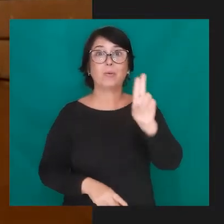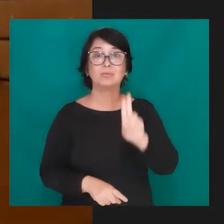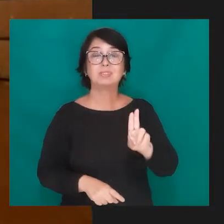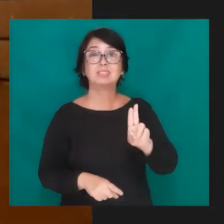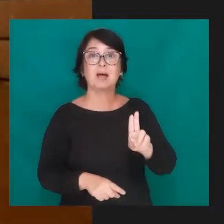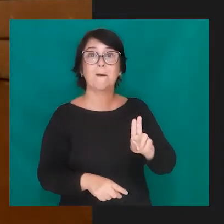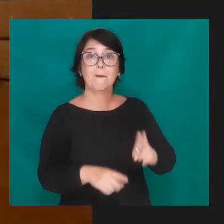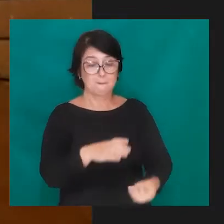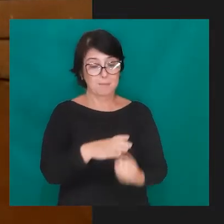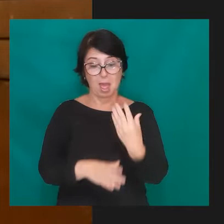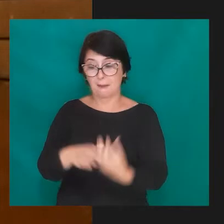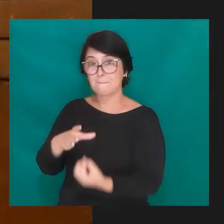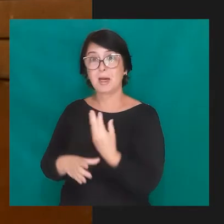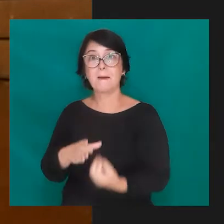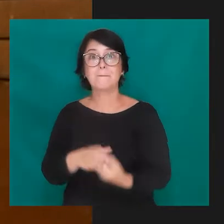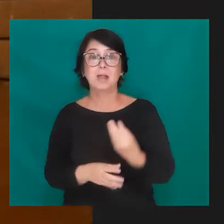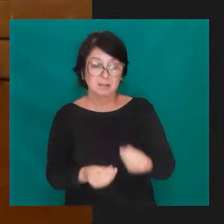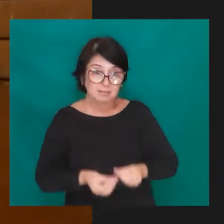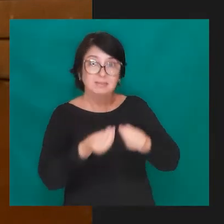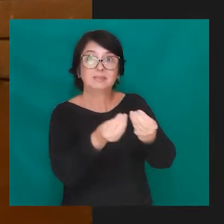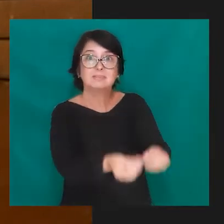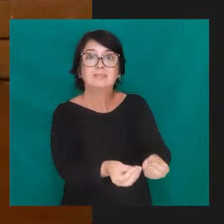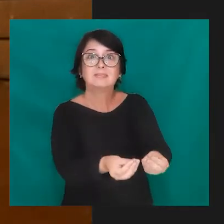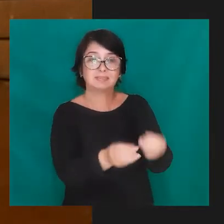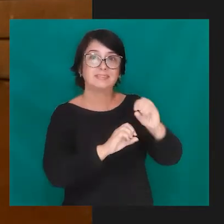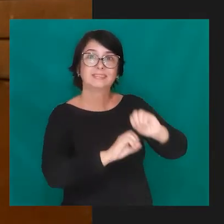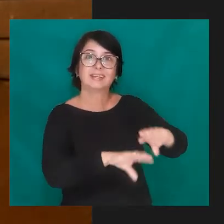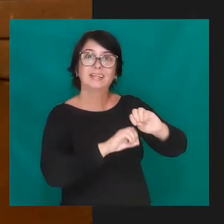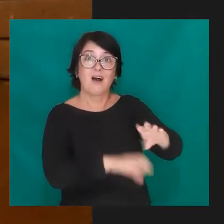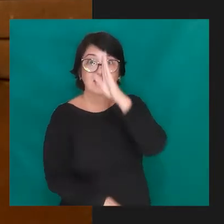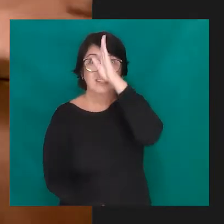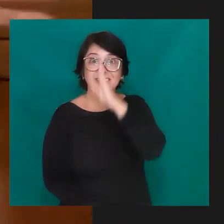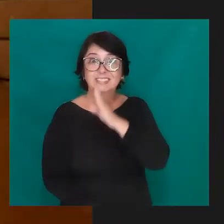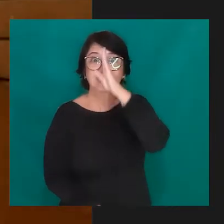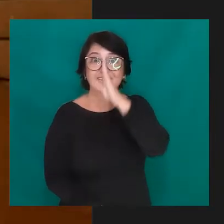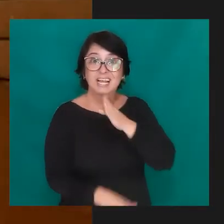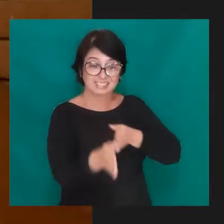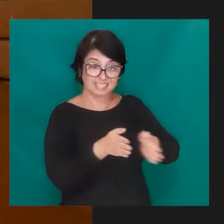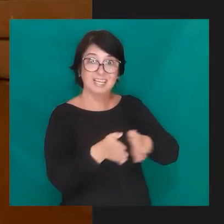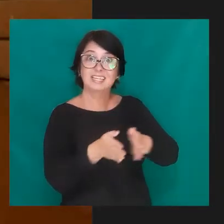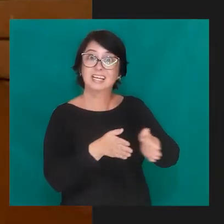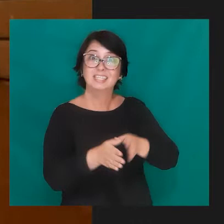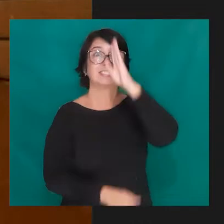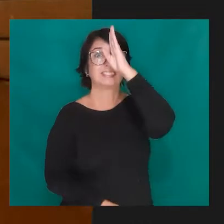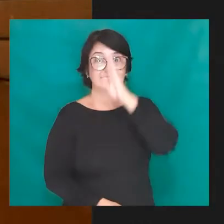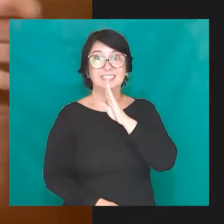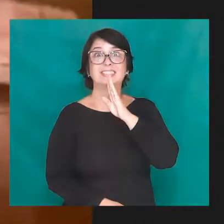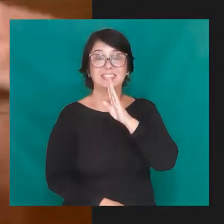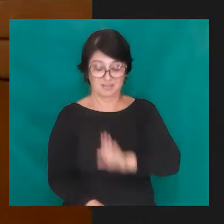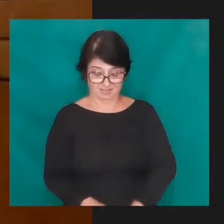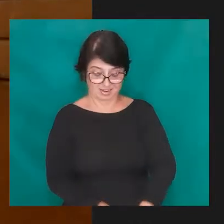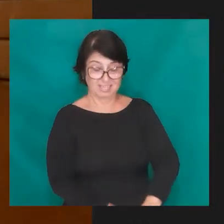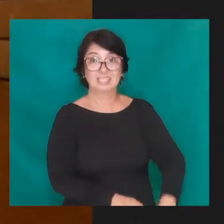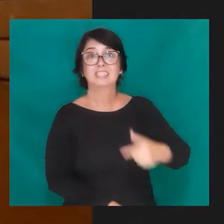que nós fabricamos, oferecendo aulas gratuitas e acesso ao instrumento também de forma gratuita para